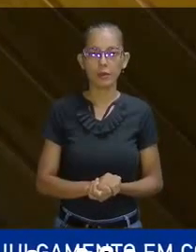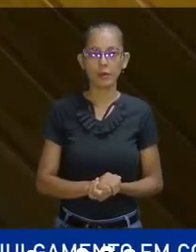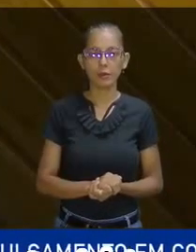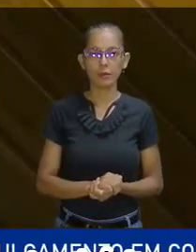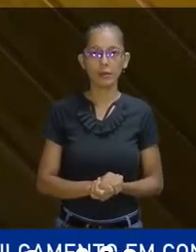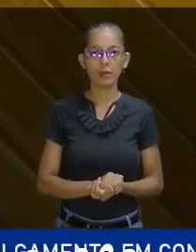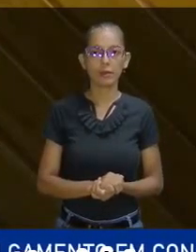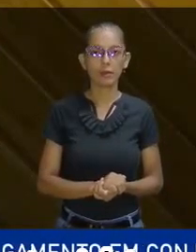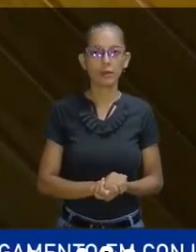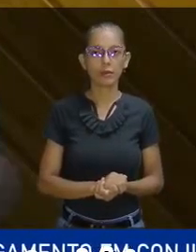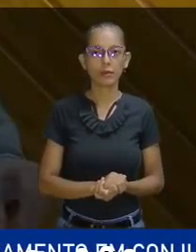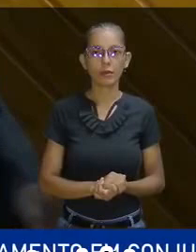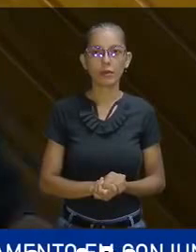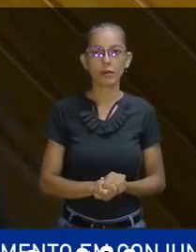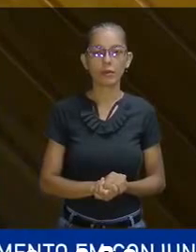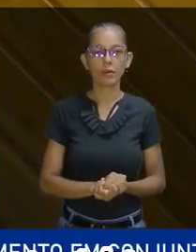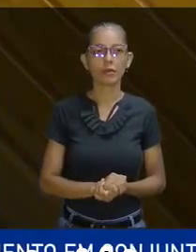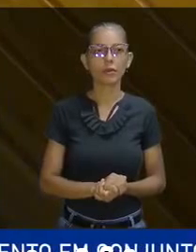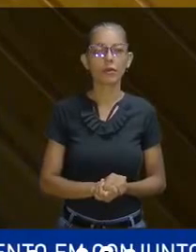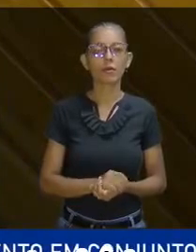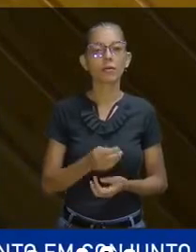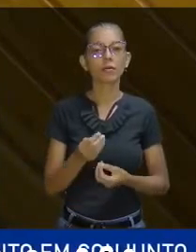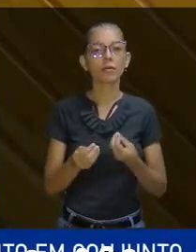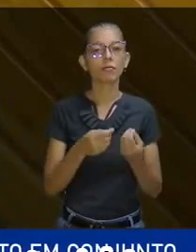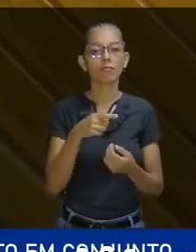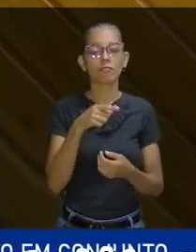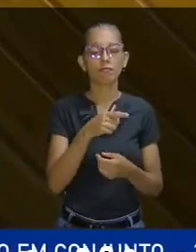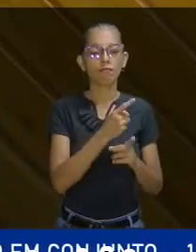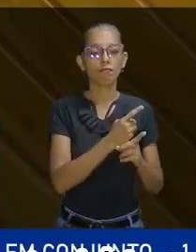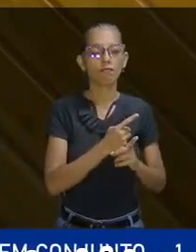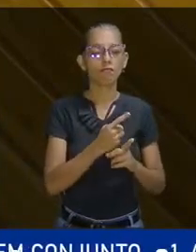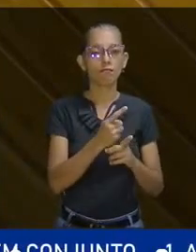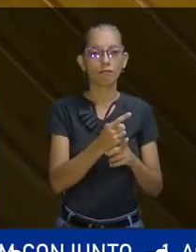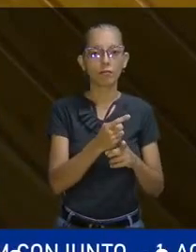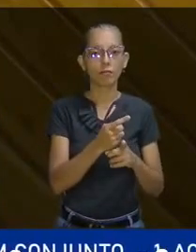Com a apreensão das cestas básicas,